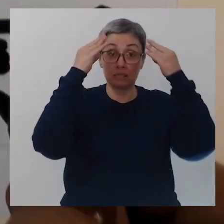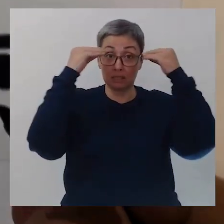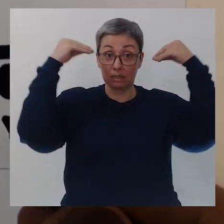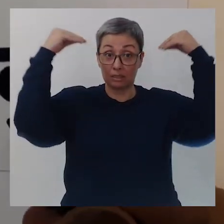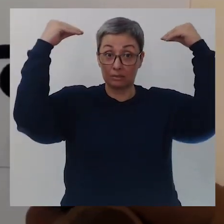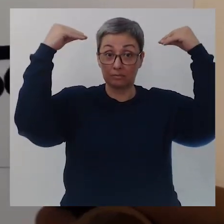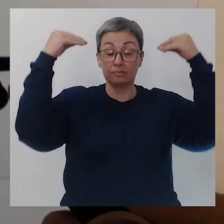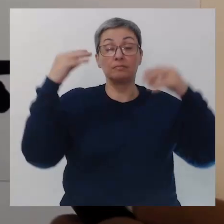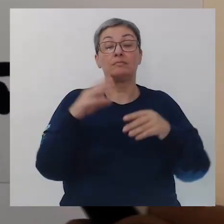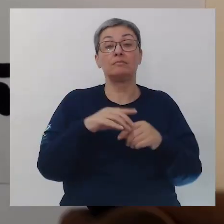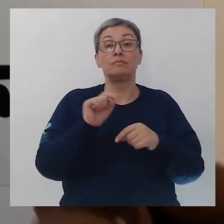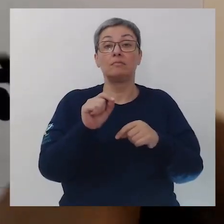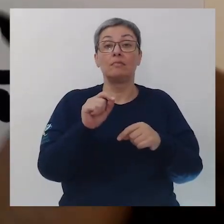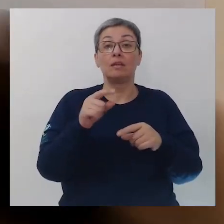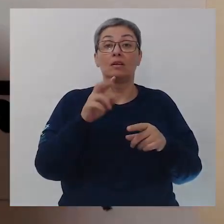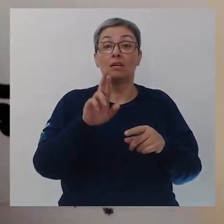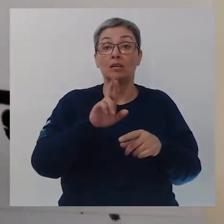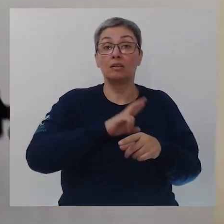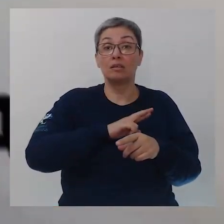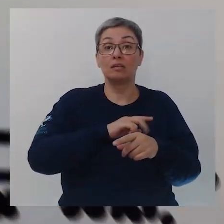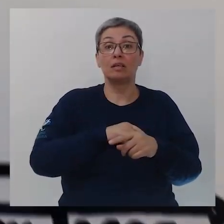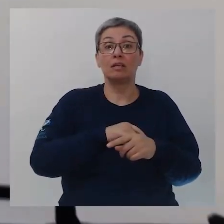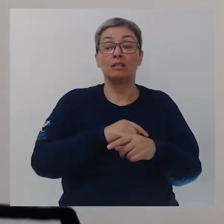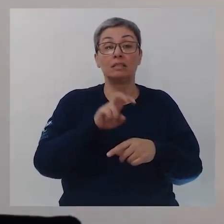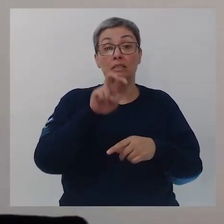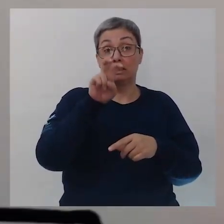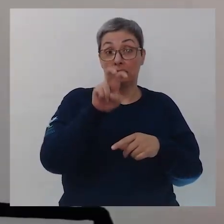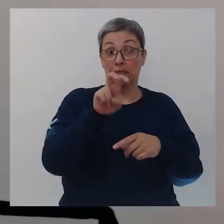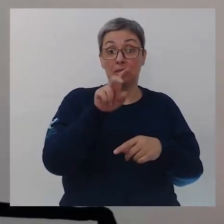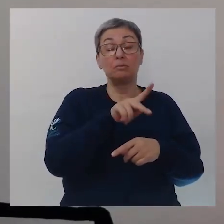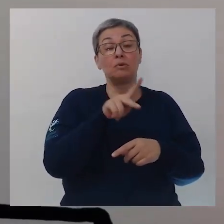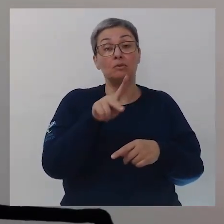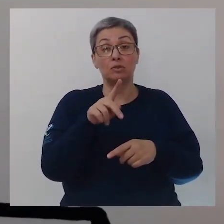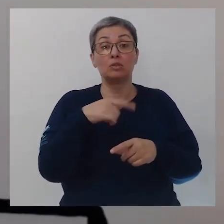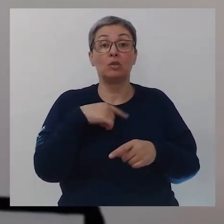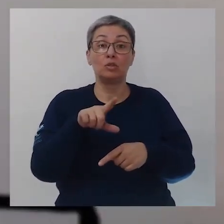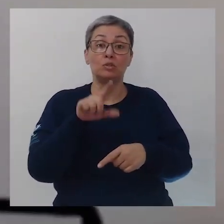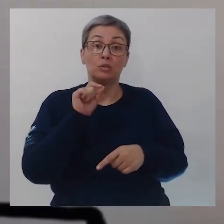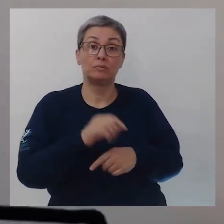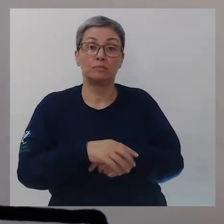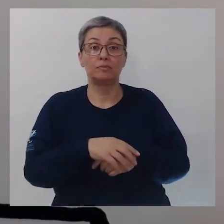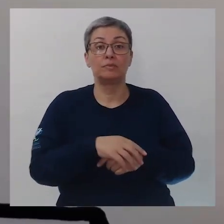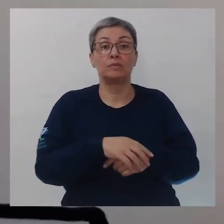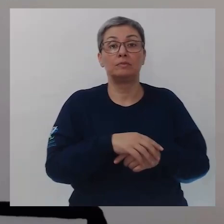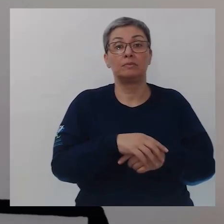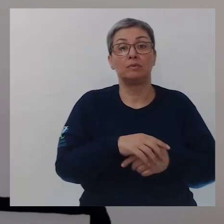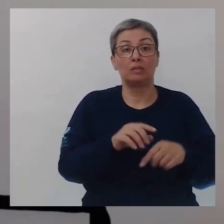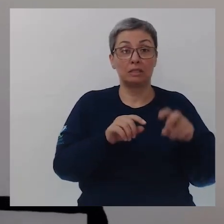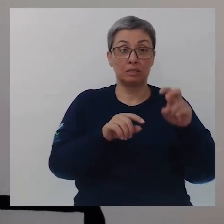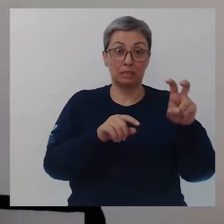músicas sertanejas. E nós tivemos 5 professores escolhendo essa categoria.